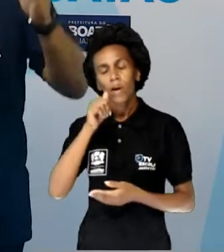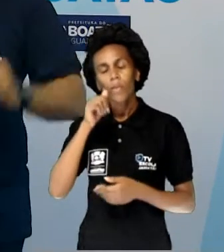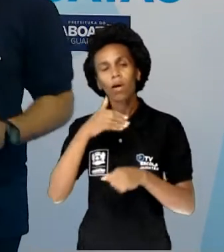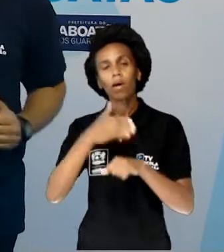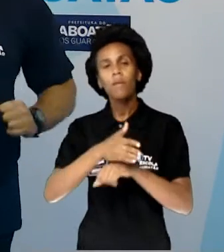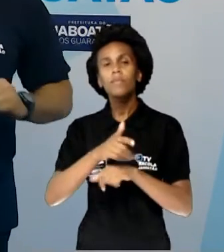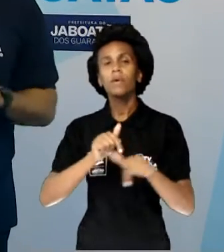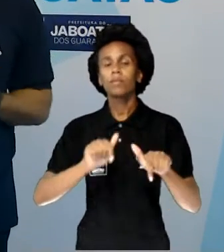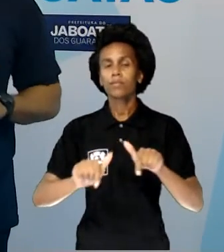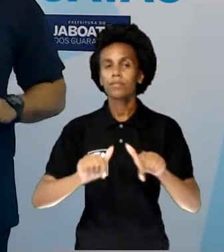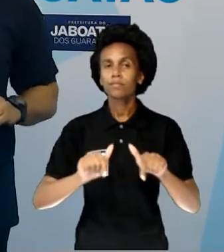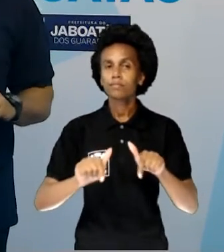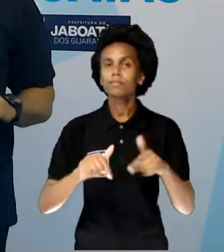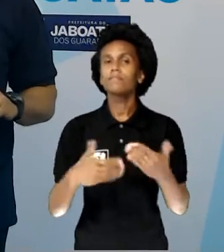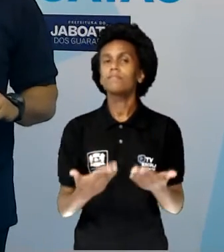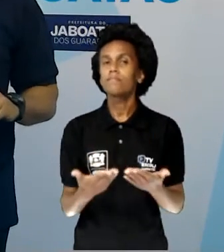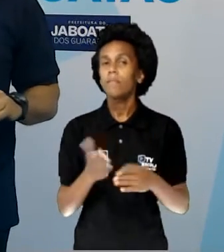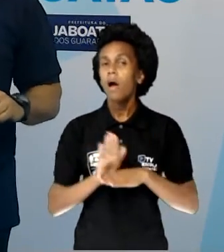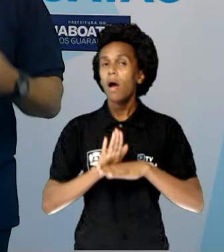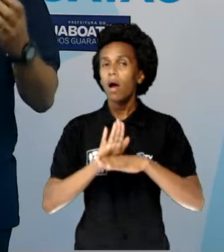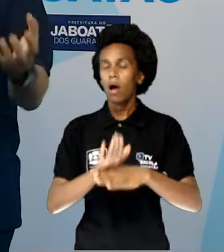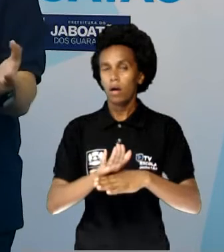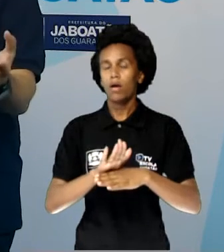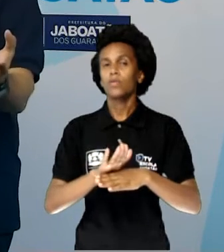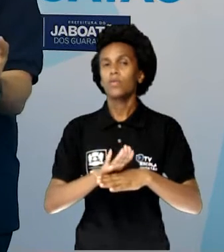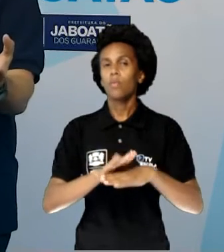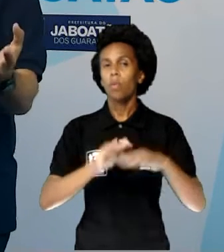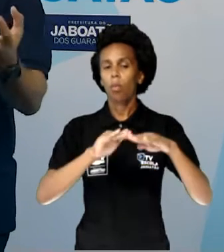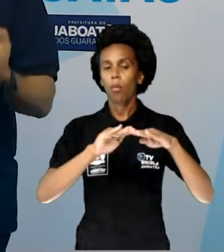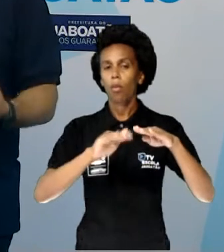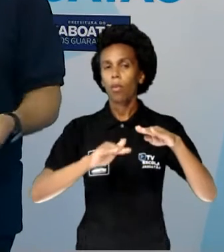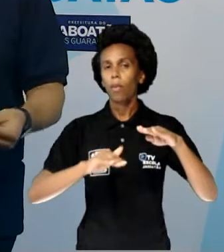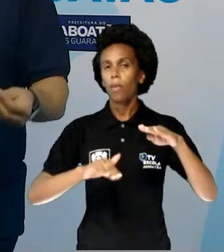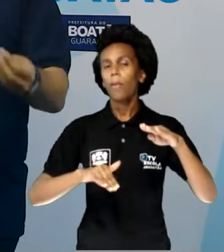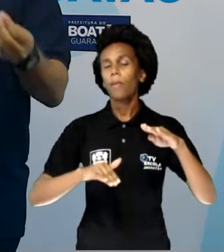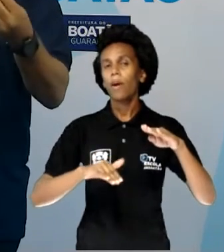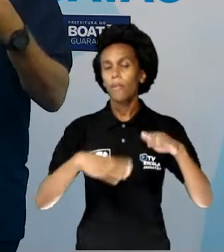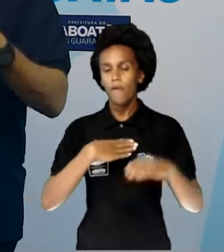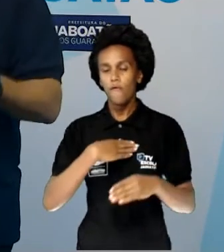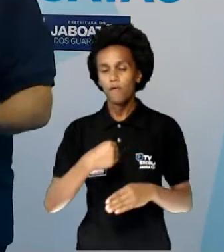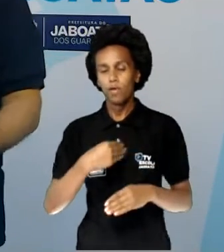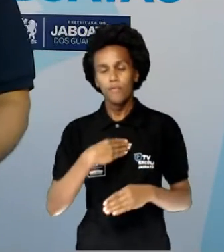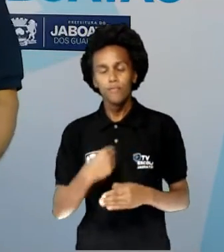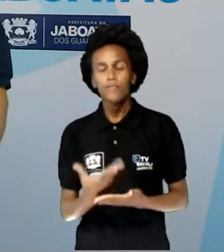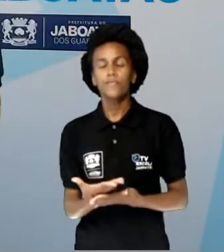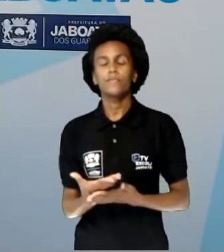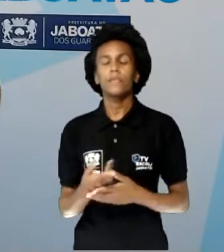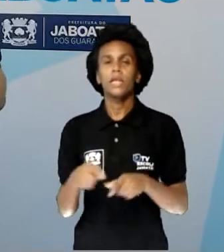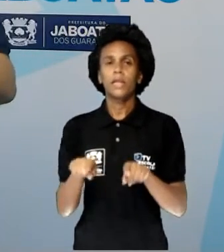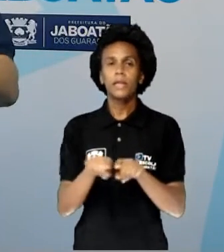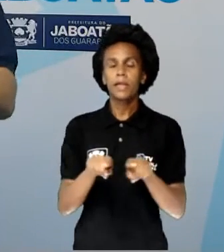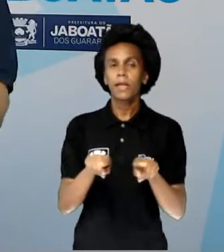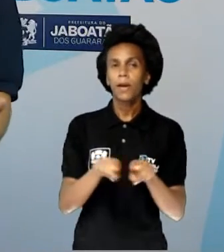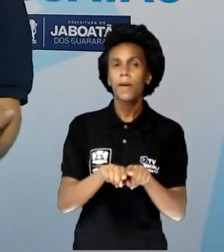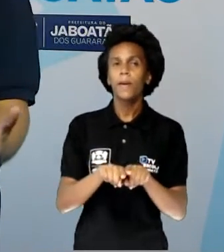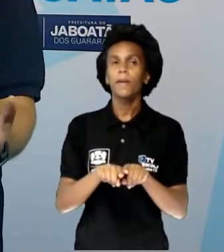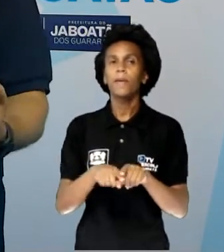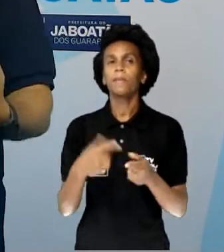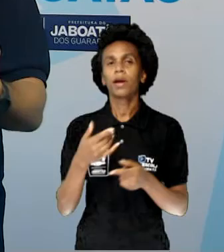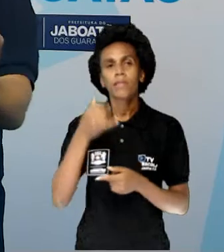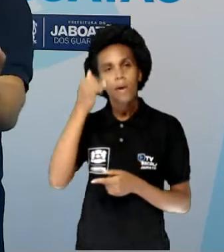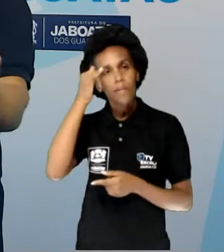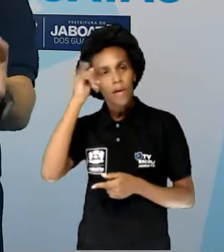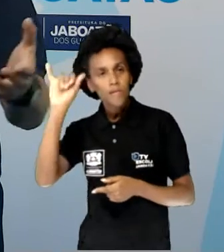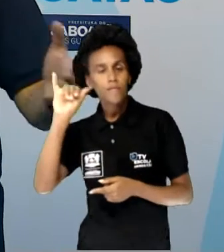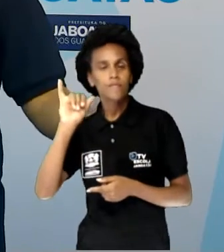para a redução da taxa de fecundidade. Um outro fator também é que hoje os métodos contraceptivos que previnem a gravidez,